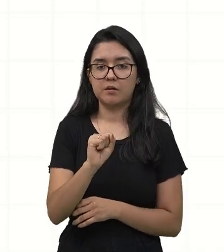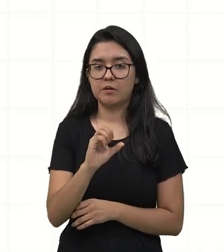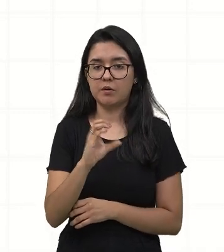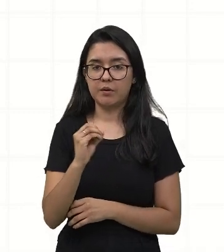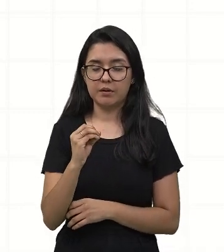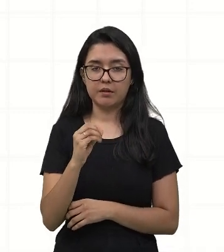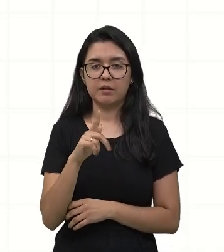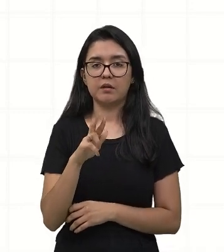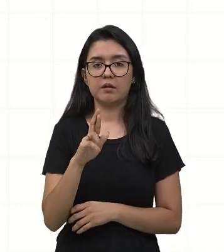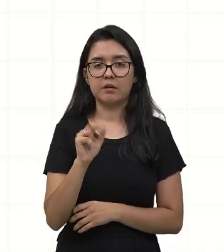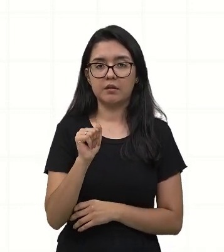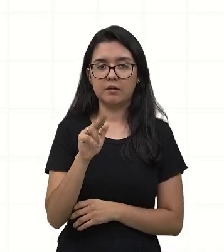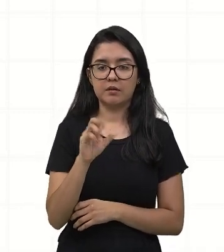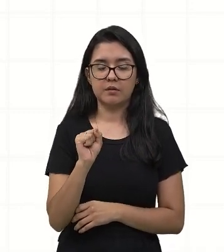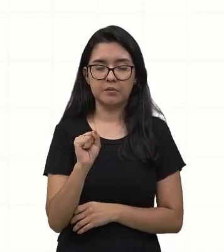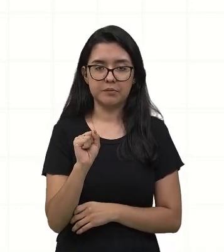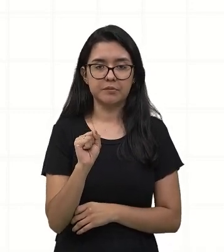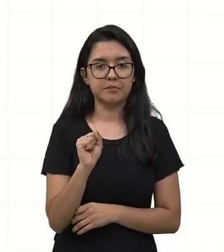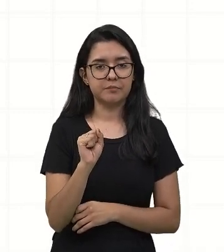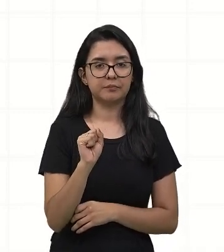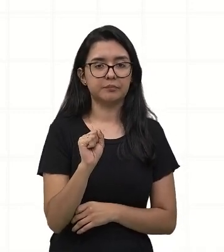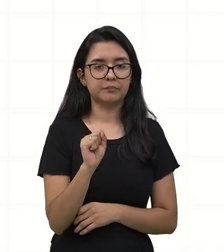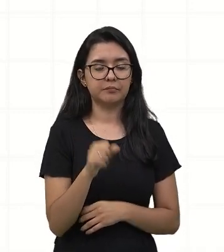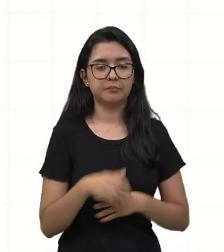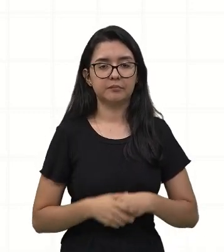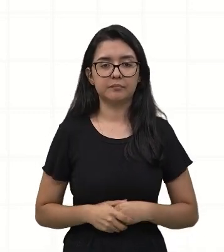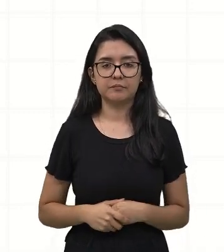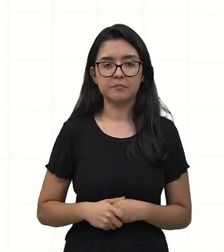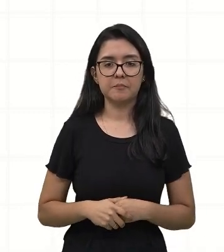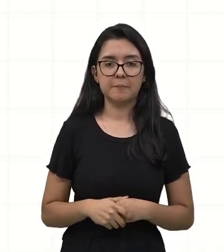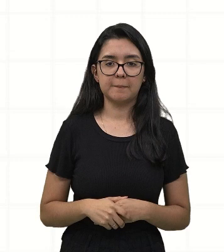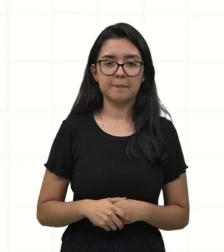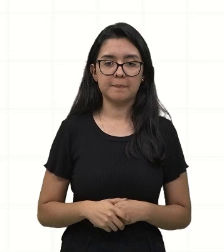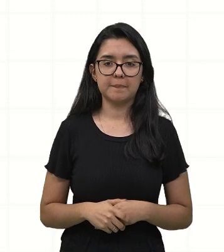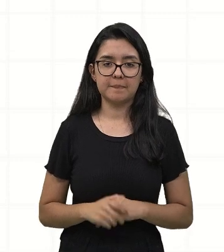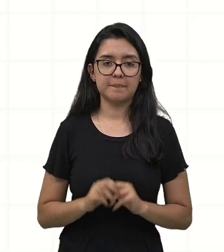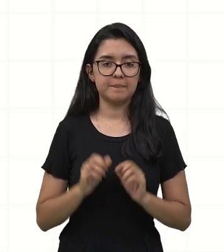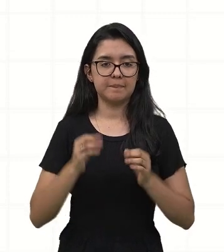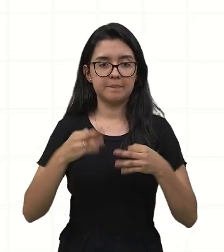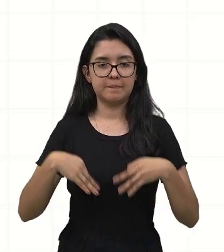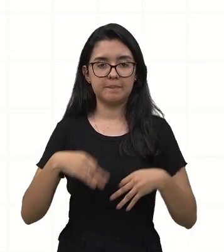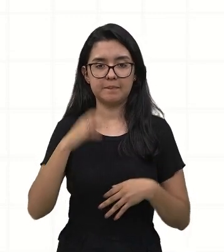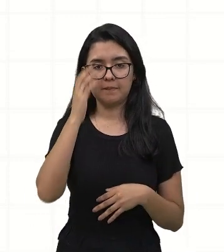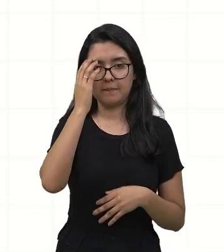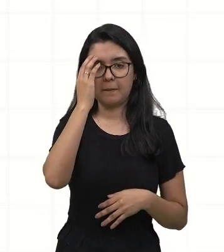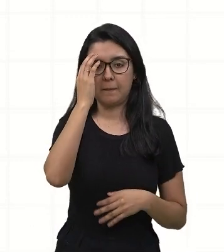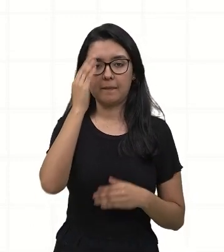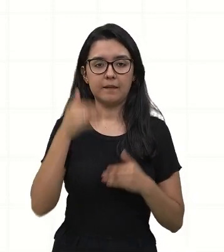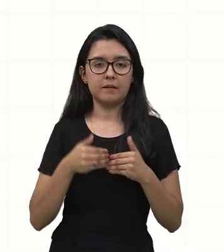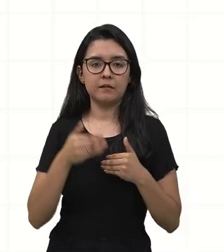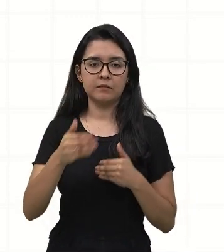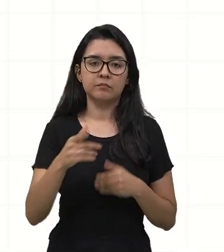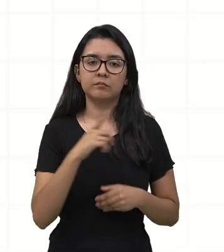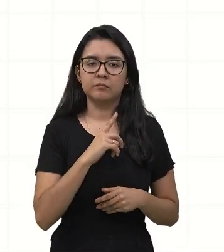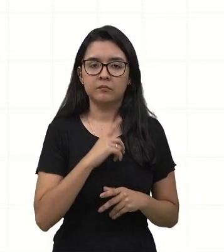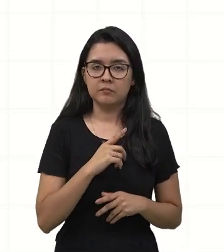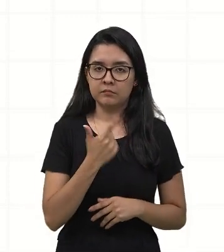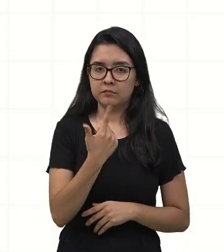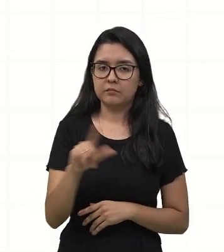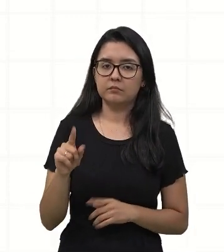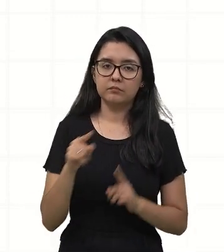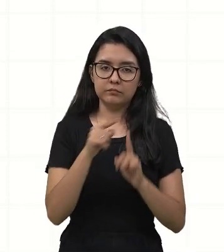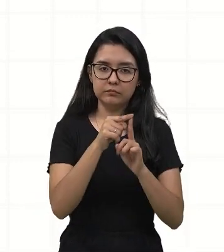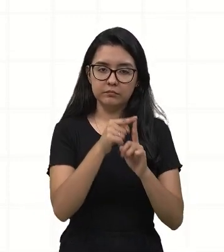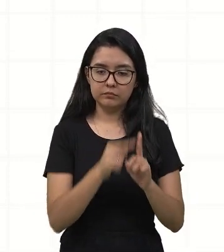108, ele percorreu, né, nesse giro aí, 180 graus. Tá legal? Continuando, temos aqui outra situação. Ele